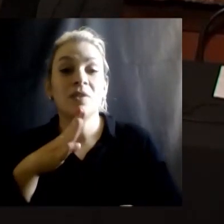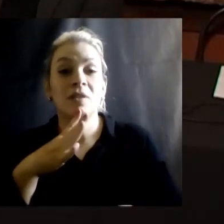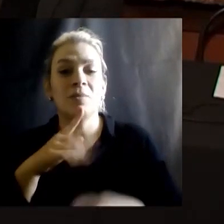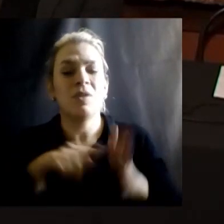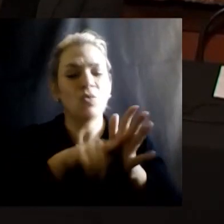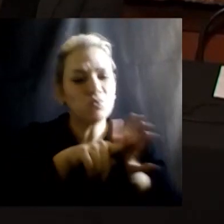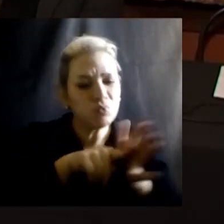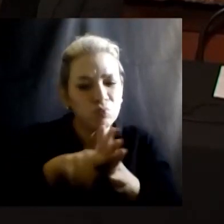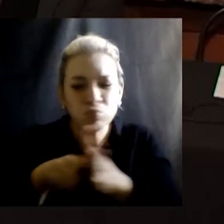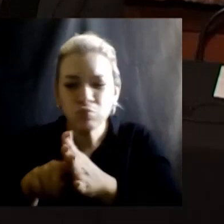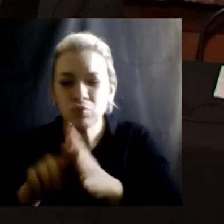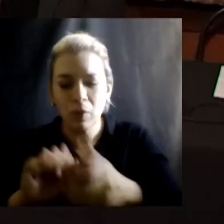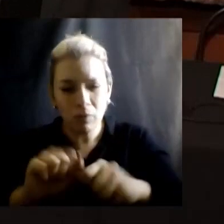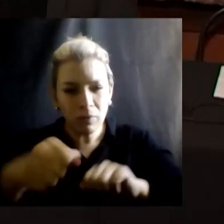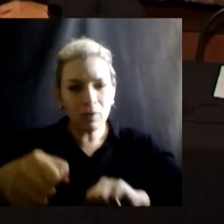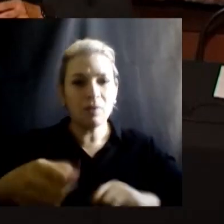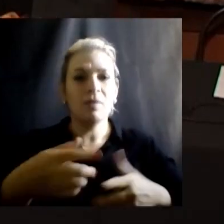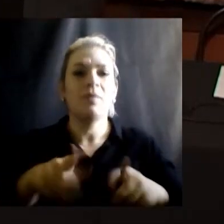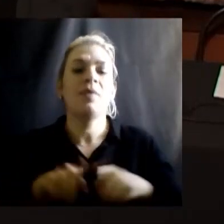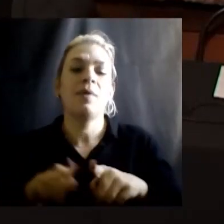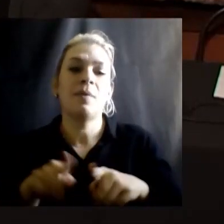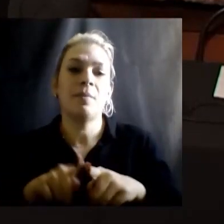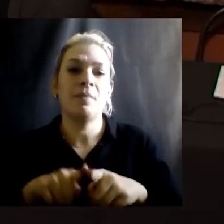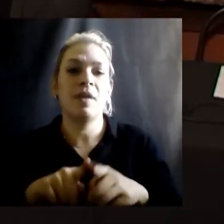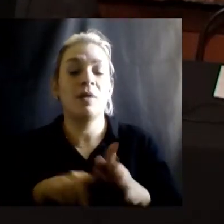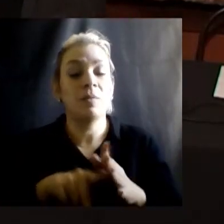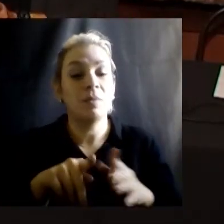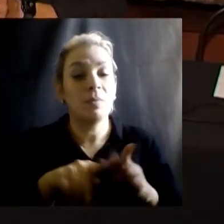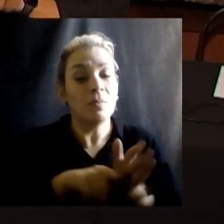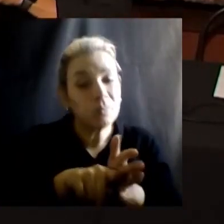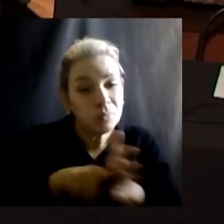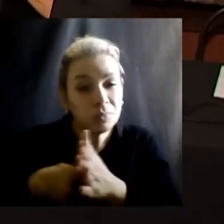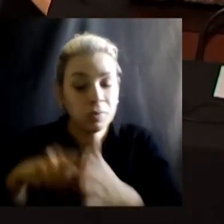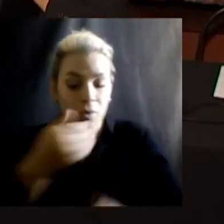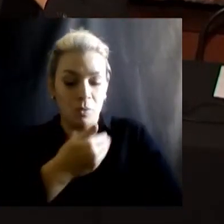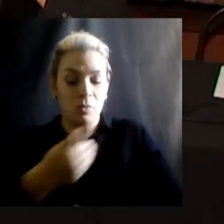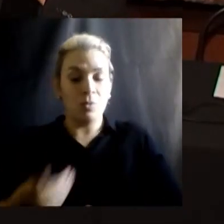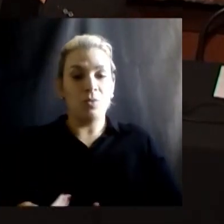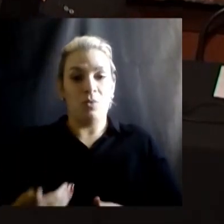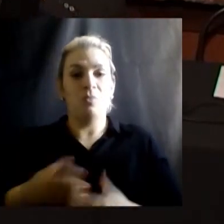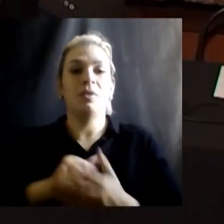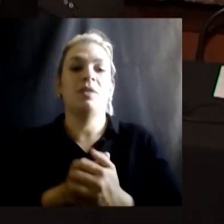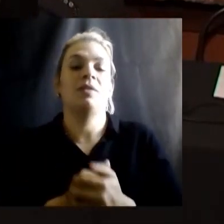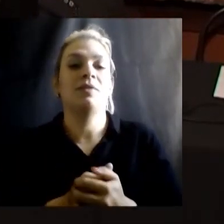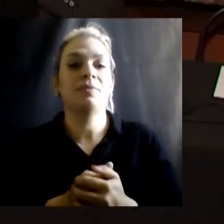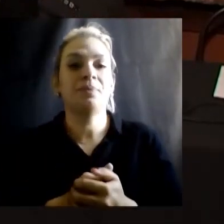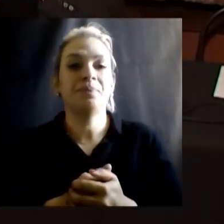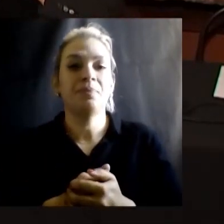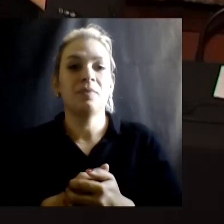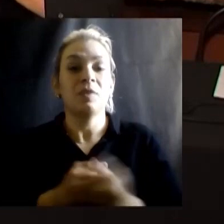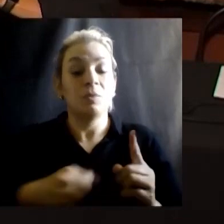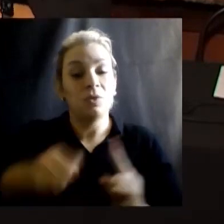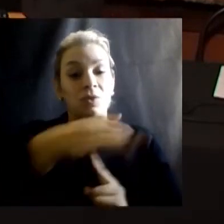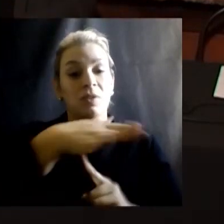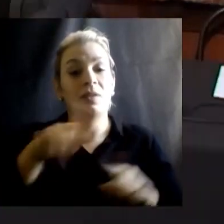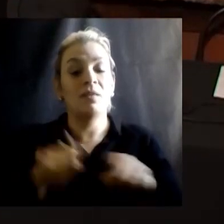transformar pesquisa pública em benefícios concretos para a sociedade e para a economia. O sucesso do café brasileiro,